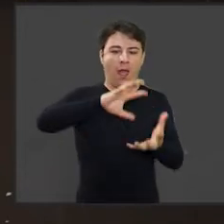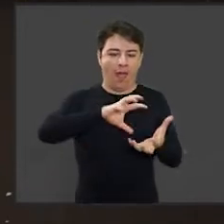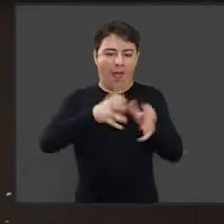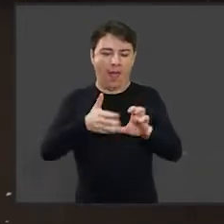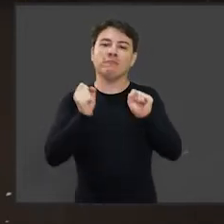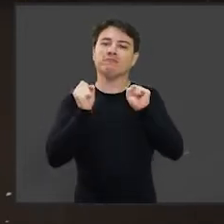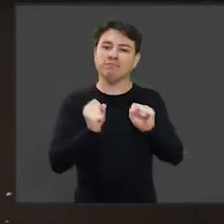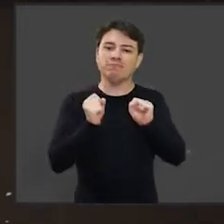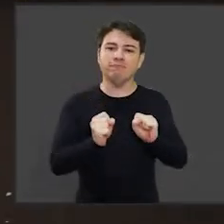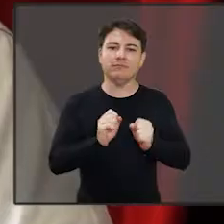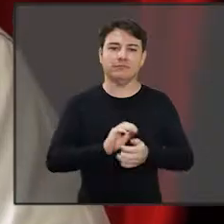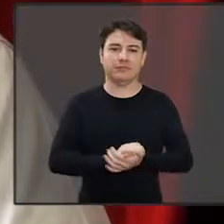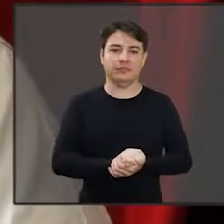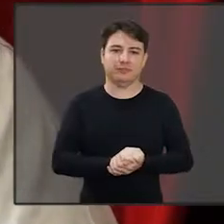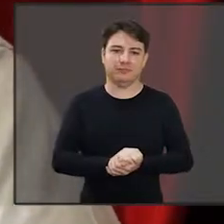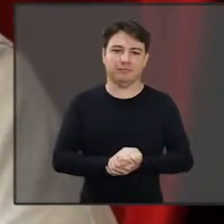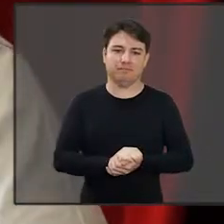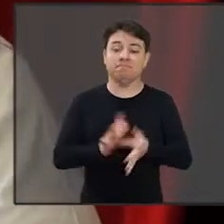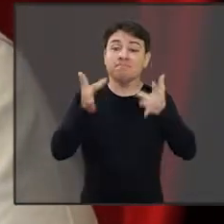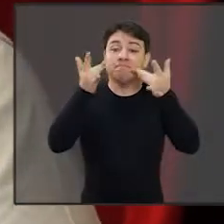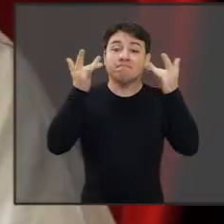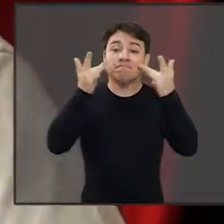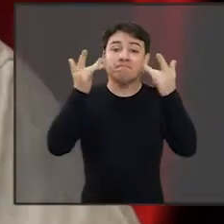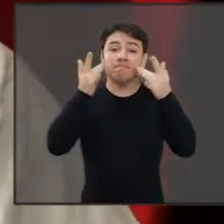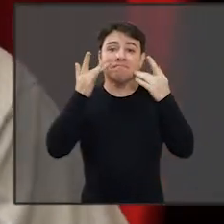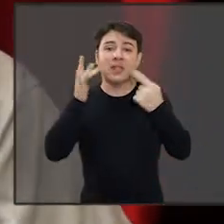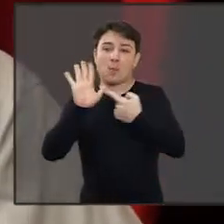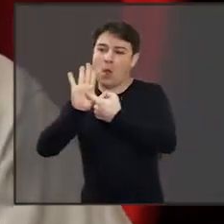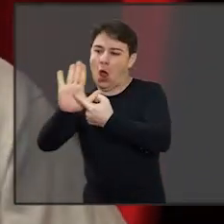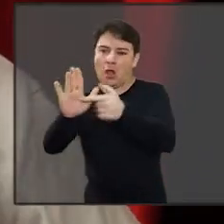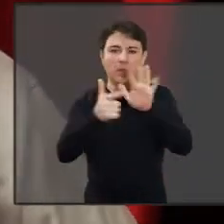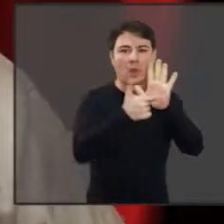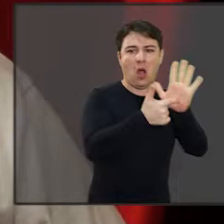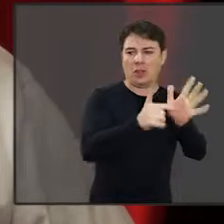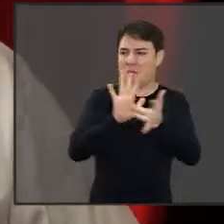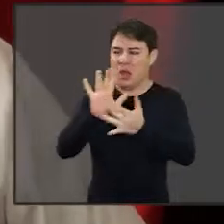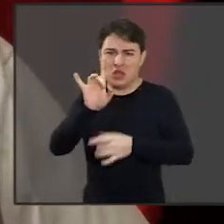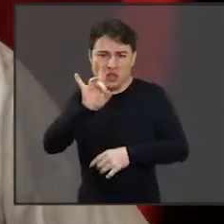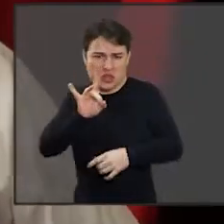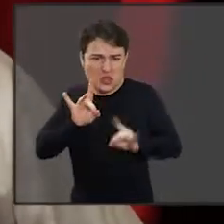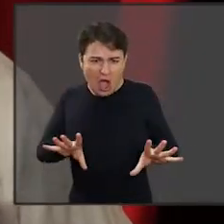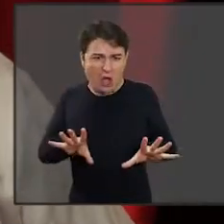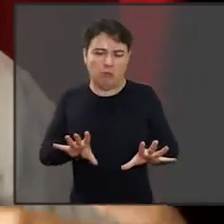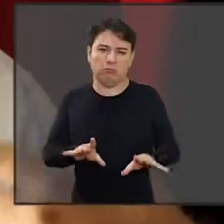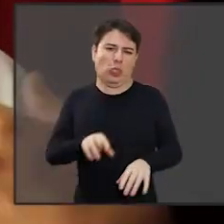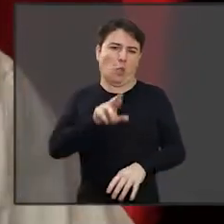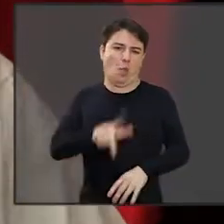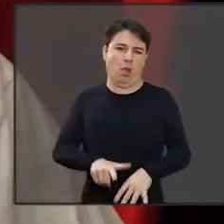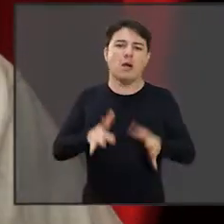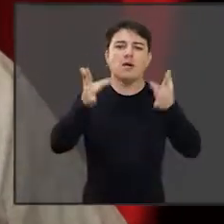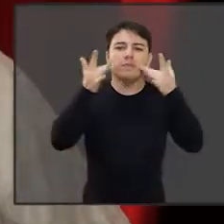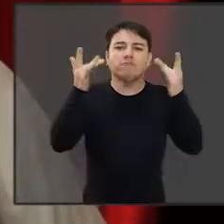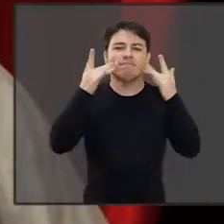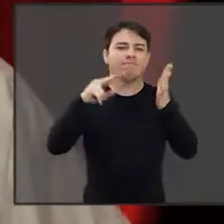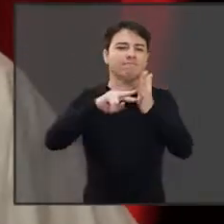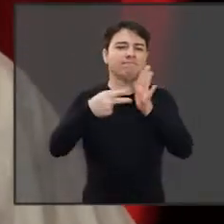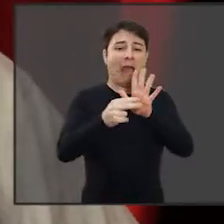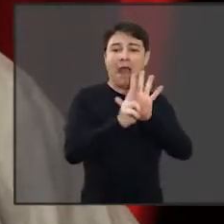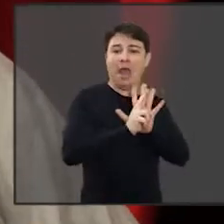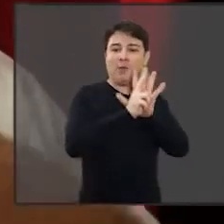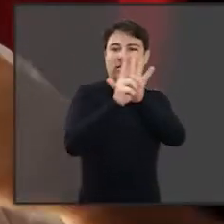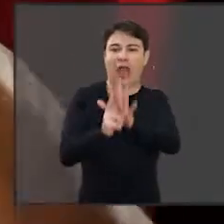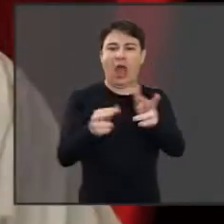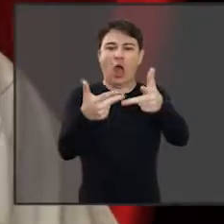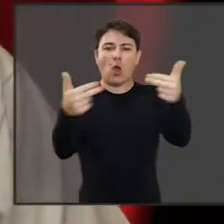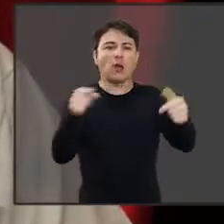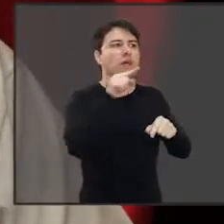de transformar a sociedade. O teatro ele não é meramente uma reprodução daquilo que a gente está vendo na vida real no palco.